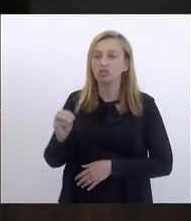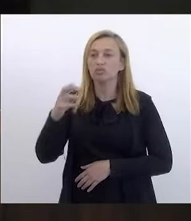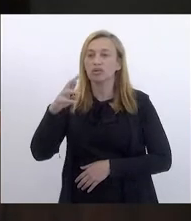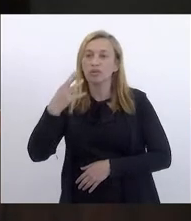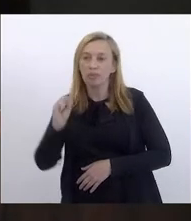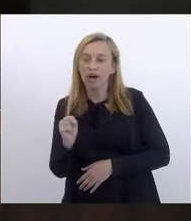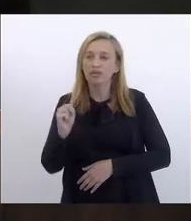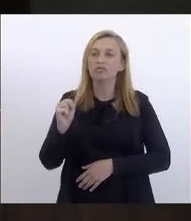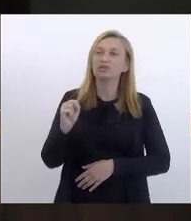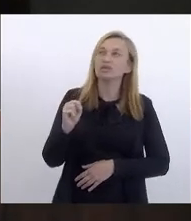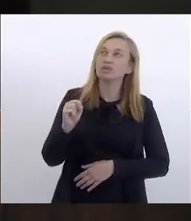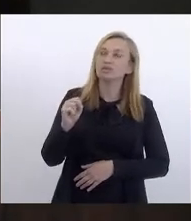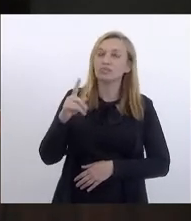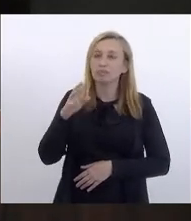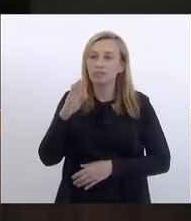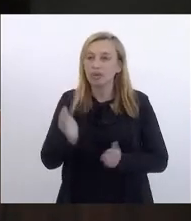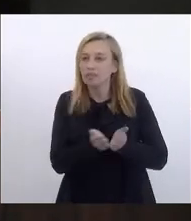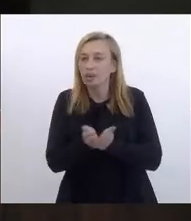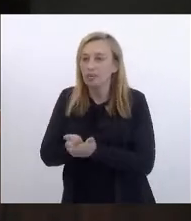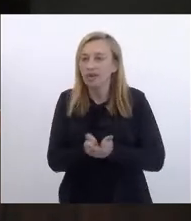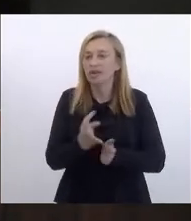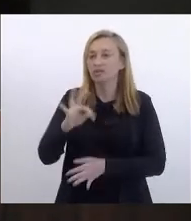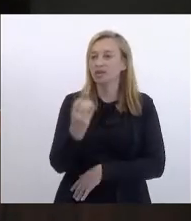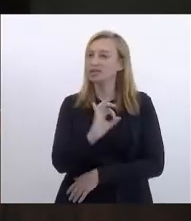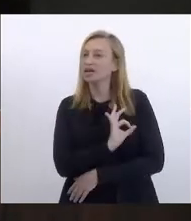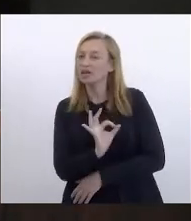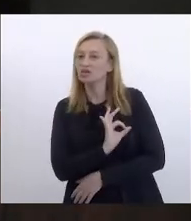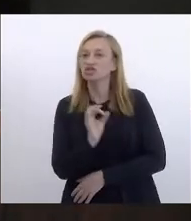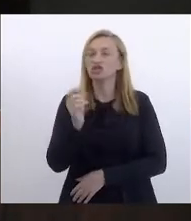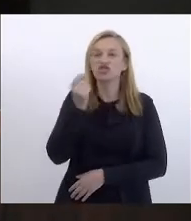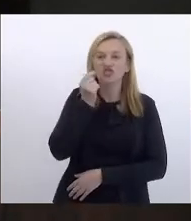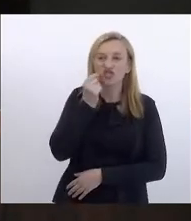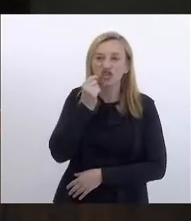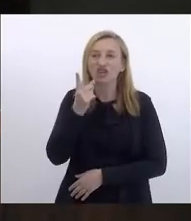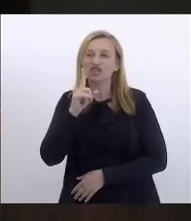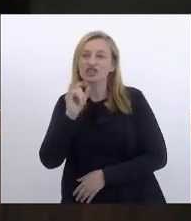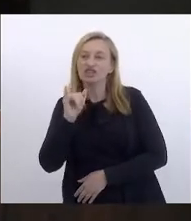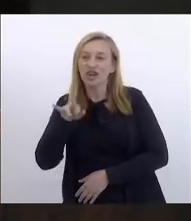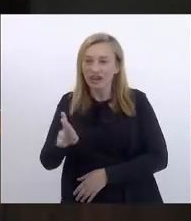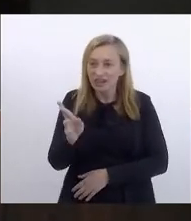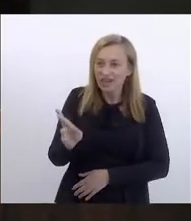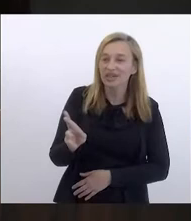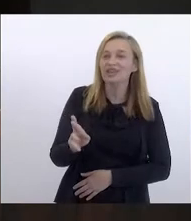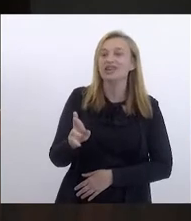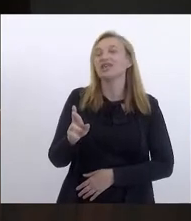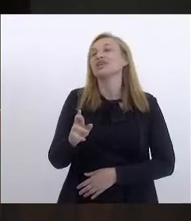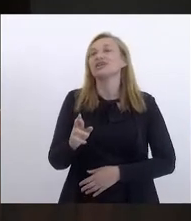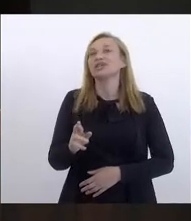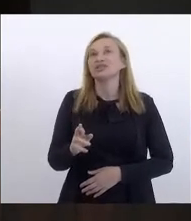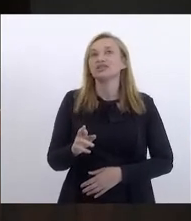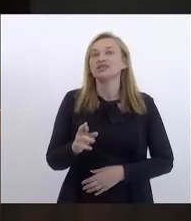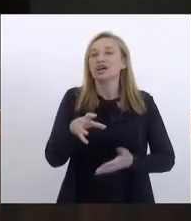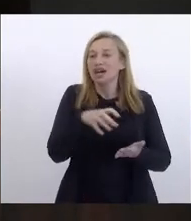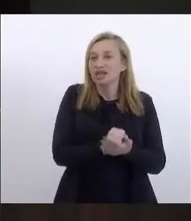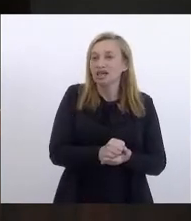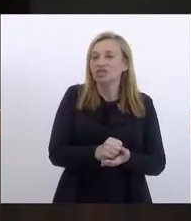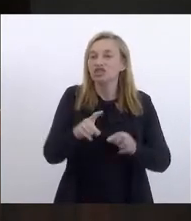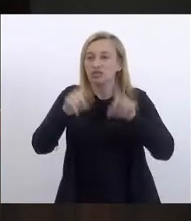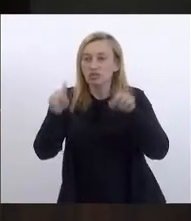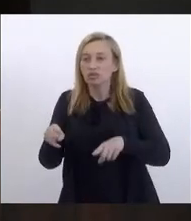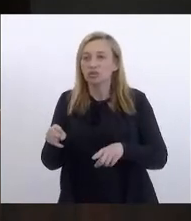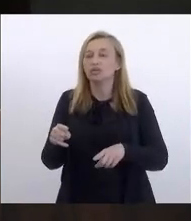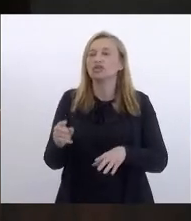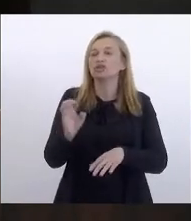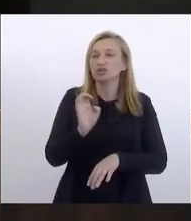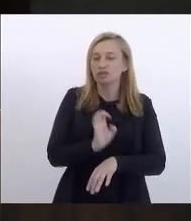Samuel Malafaia Bebeto Marta Rocha Voducida Saúde Giovanni Ratinho Jair Bittencourt Márcio Canella que institui o cadastro dos servidores estaduais de todos